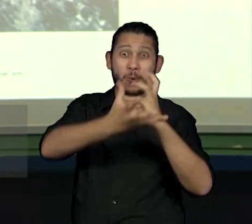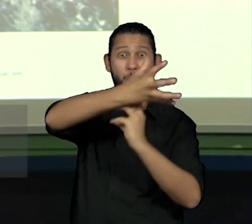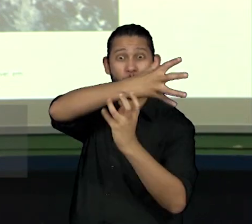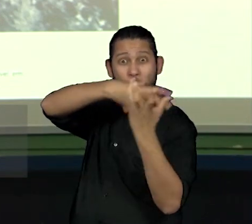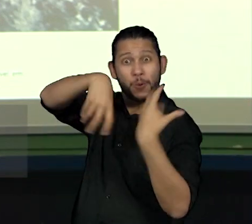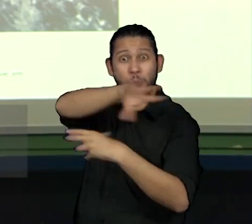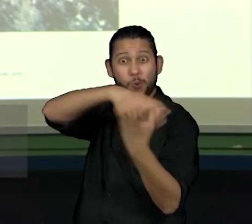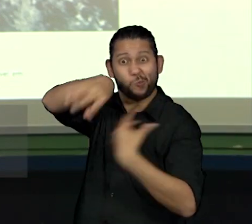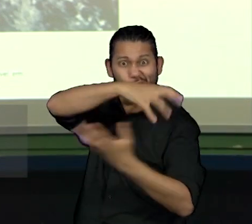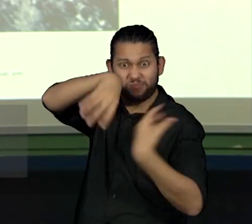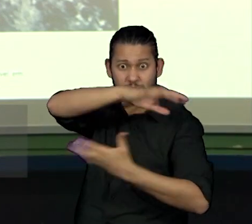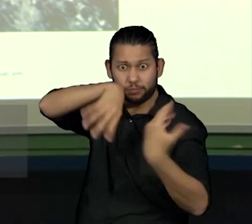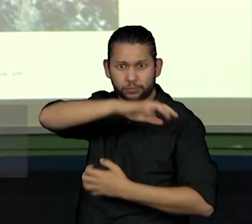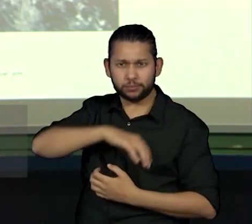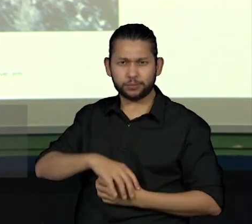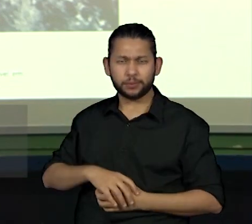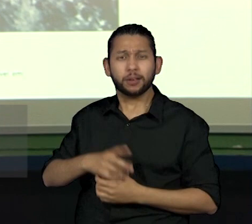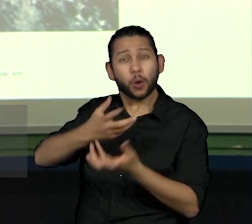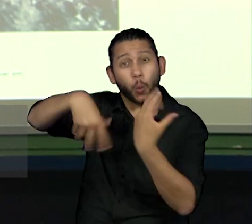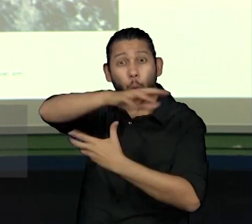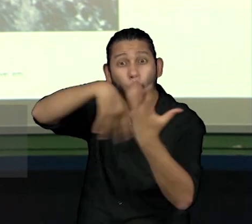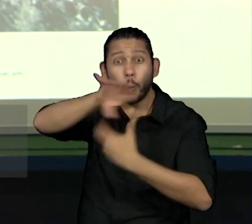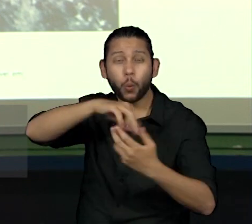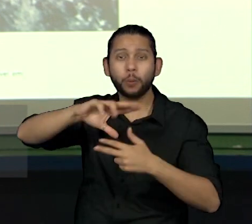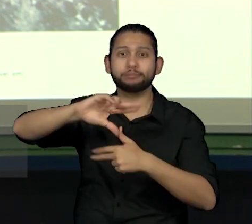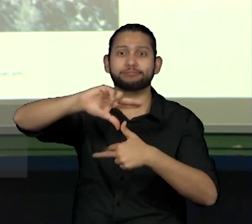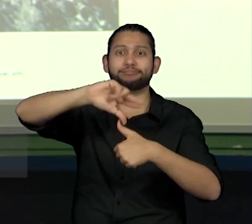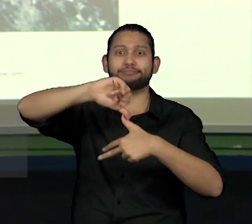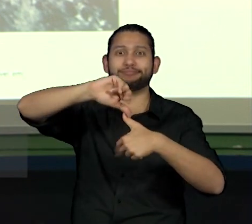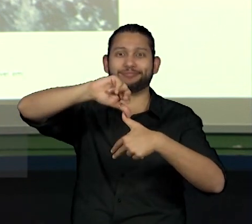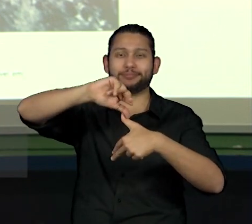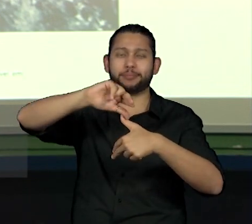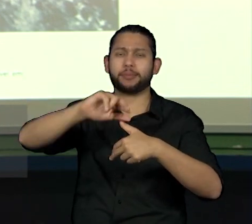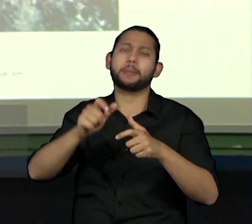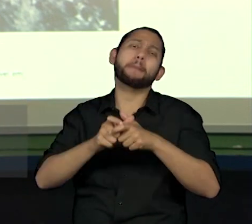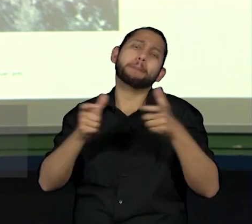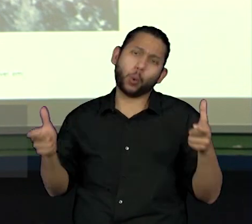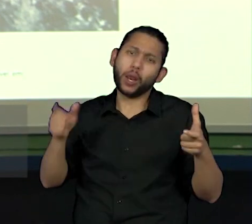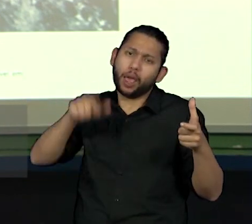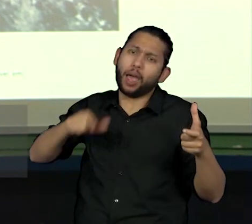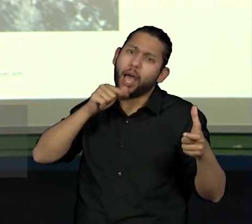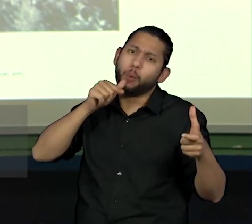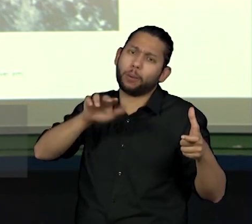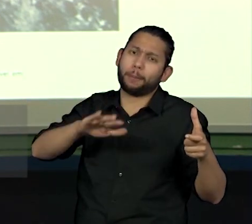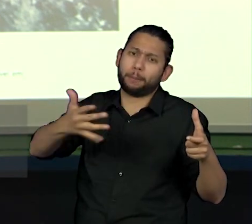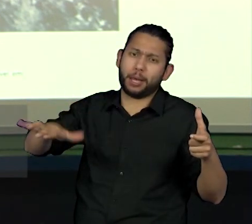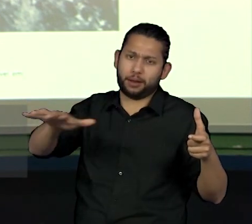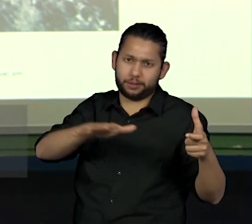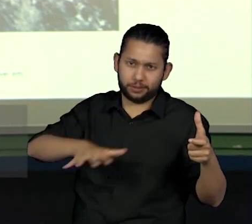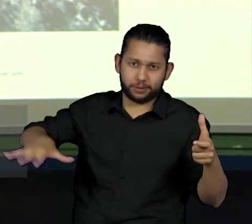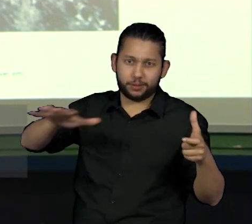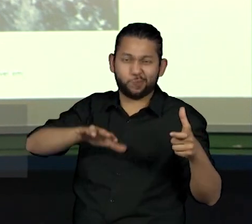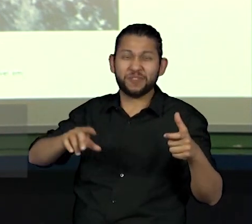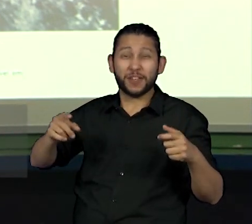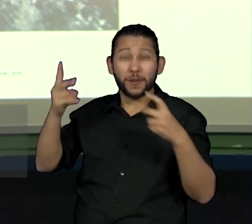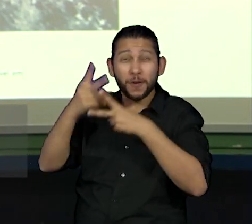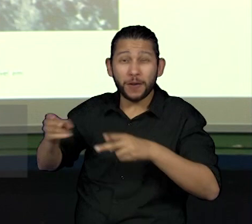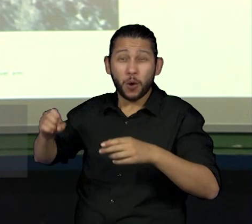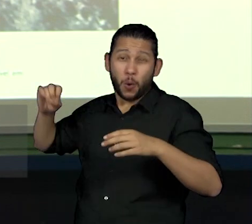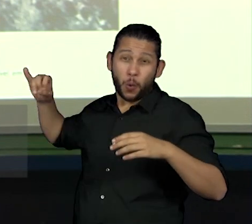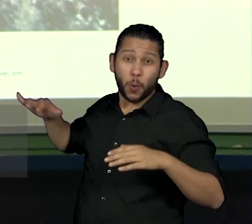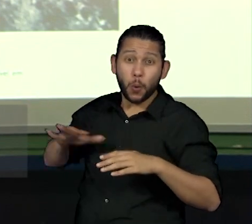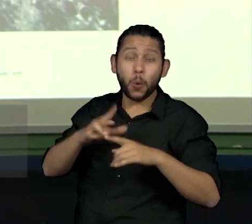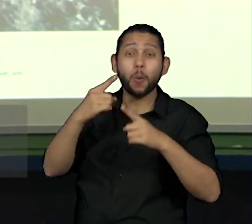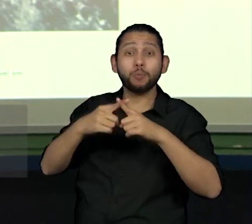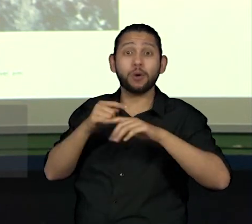durar semanas. Então, normalmente eles se formam nos oceanos, e esses ventos têm mais força porque você